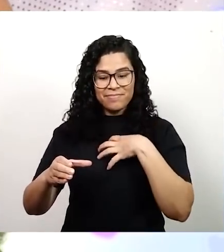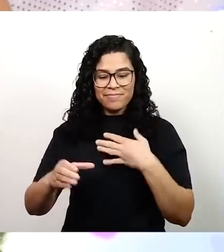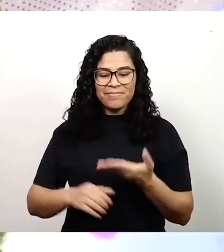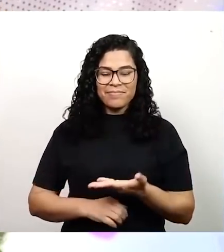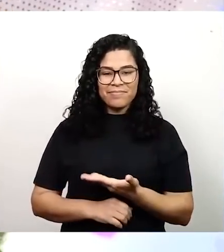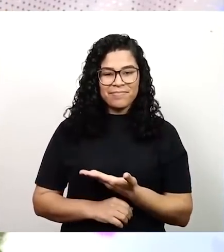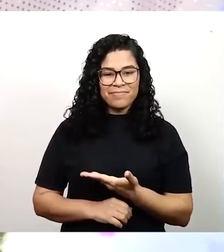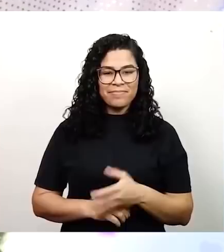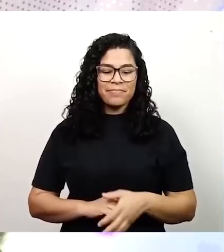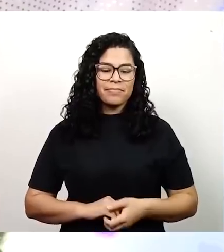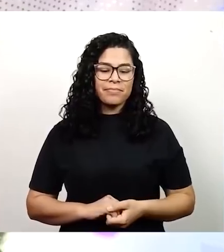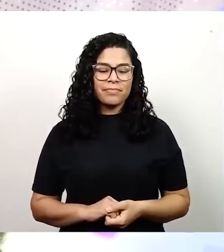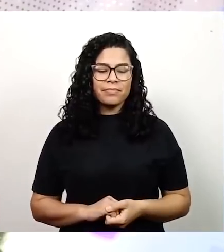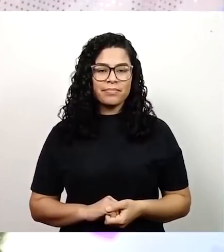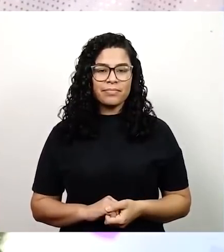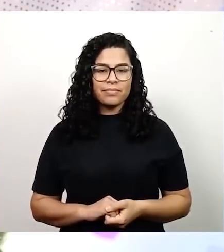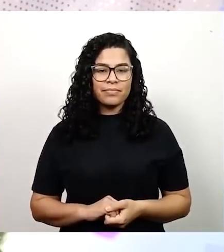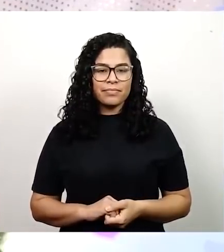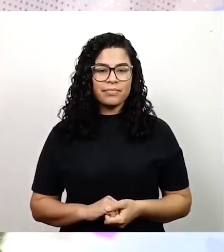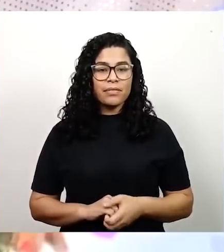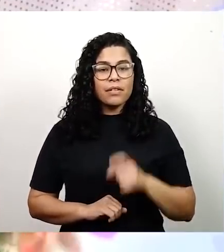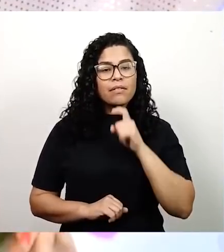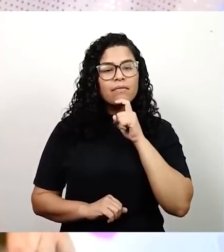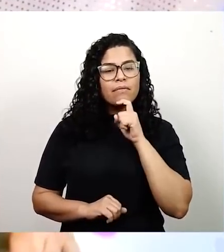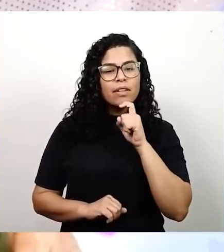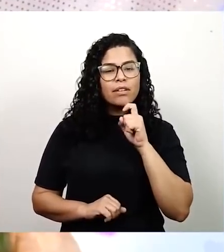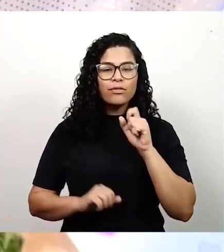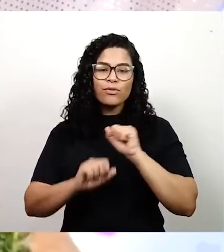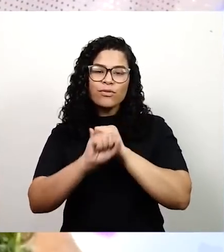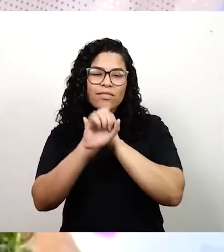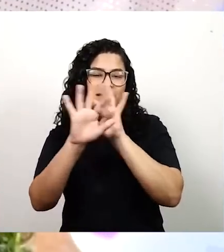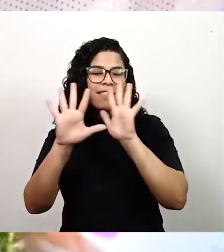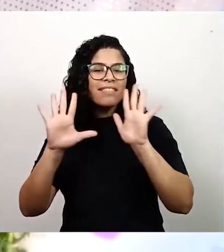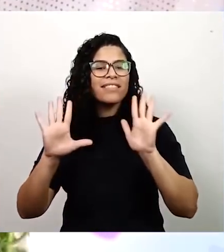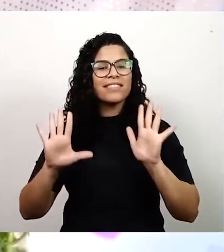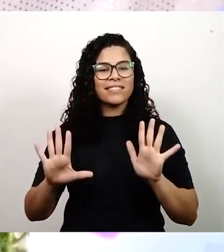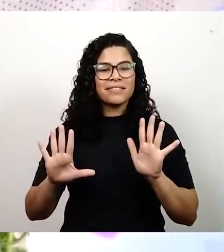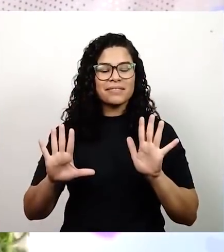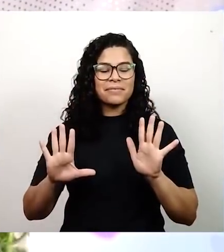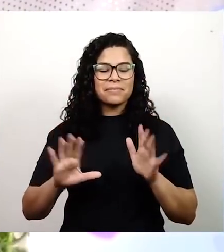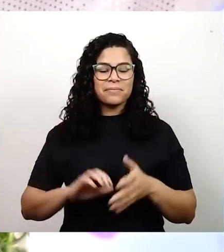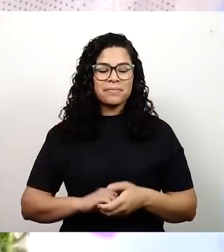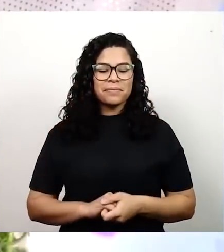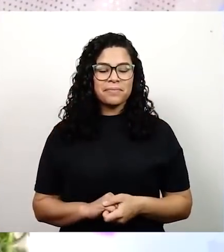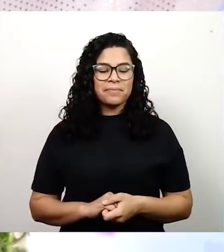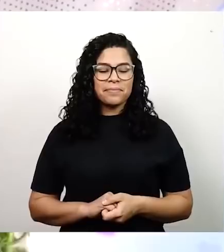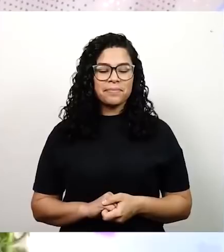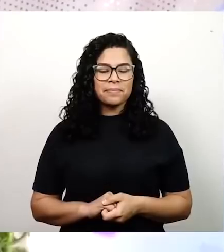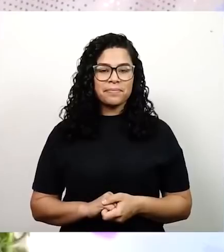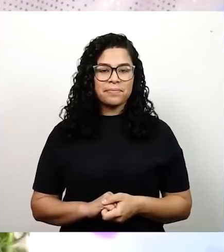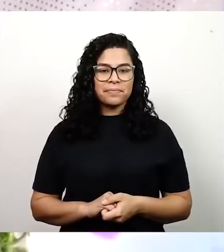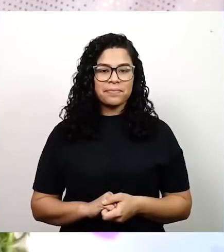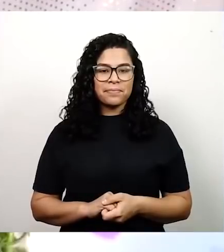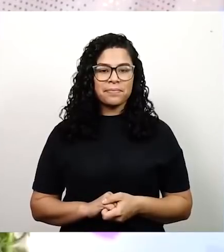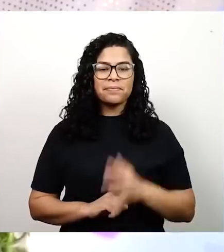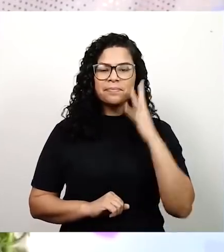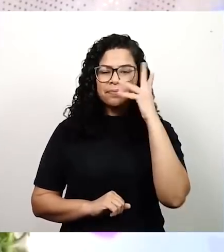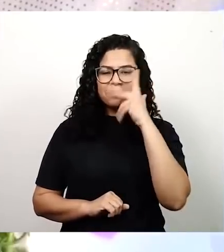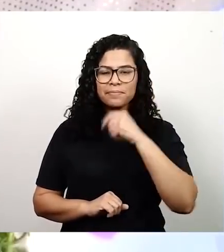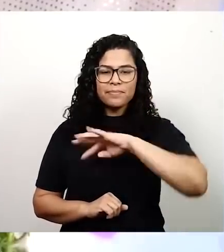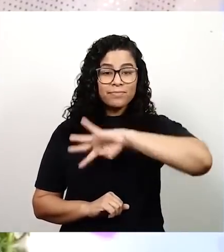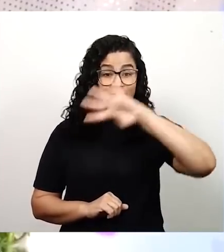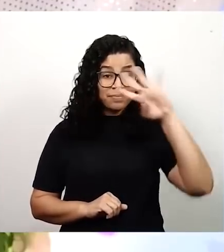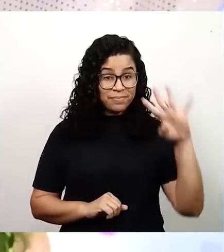branca e ele ficou assim. Ele fica, ó, num tom meio claro, como